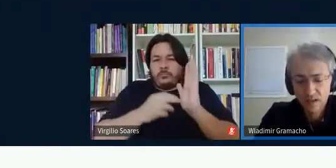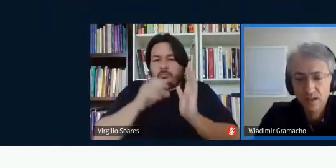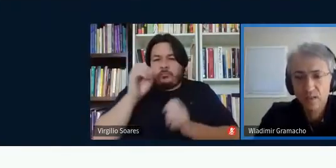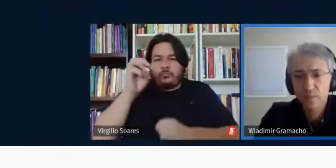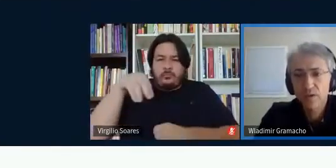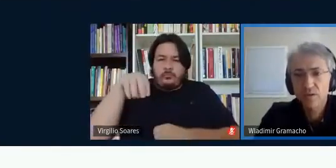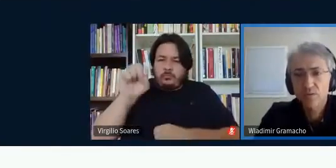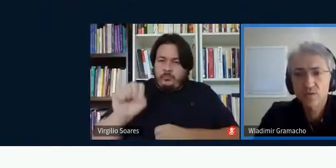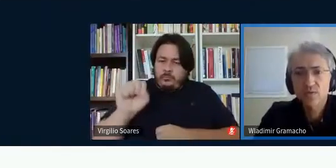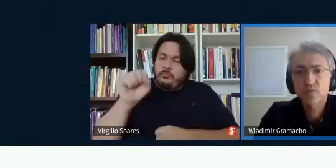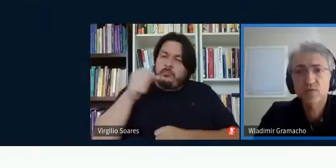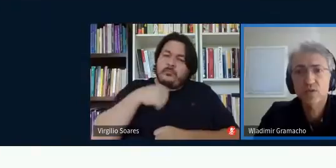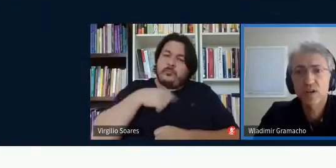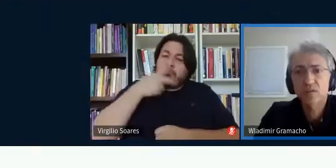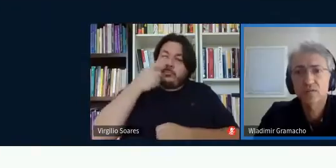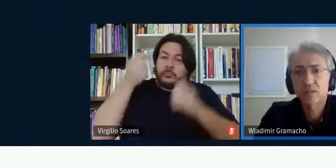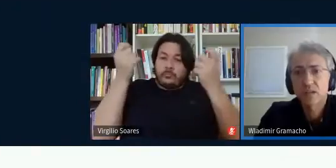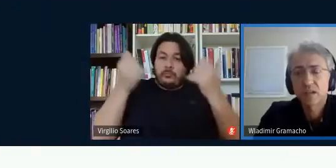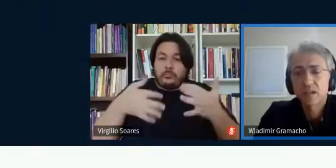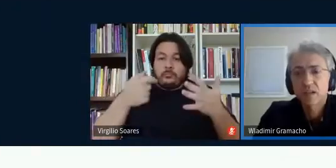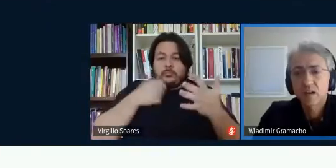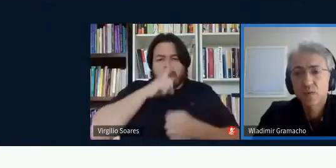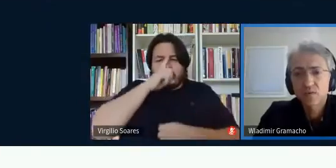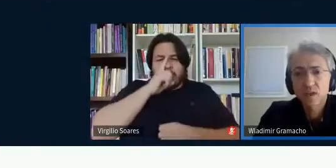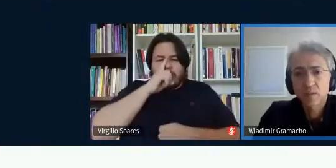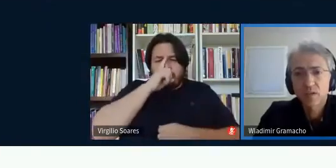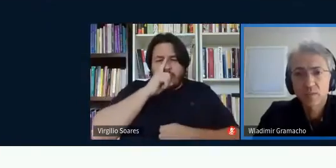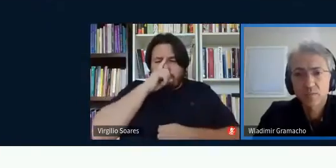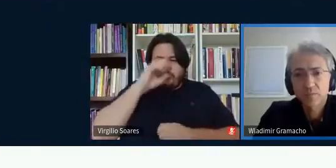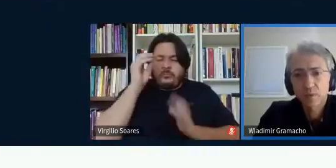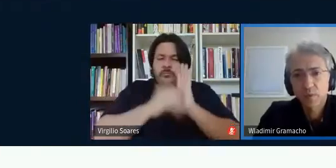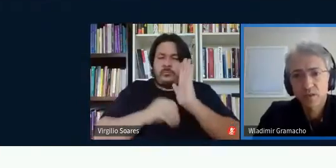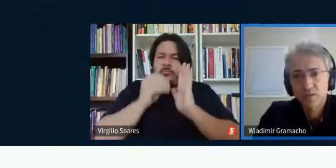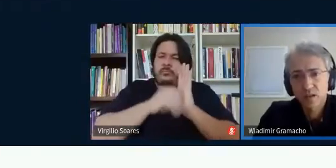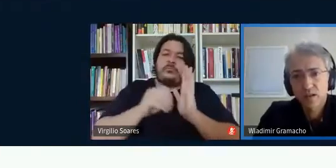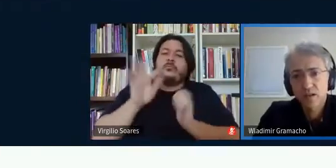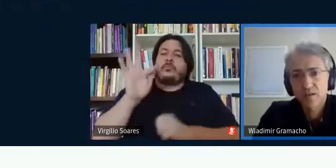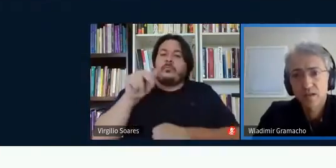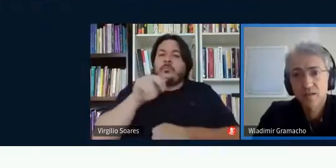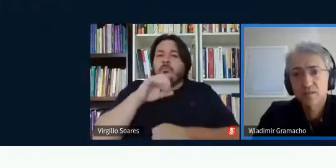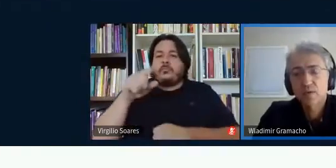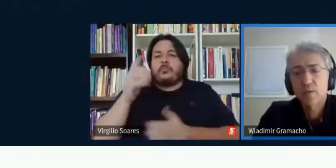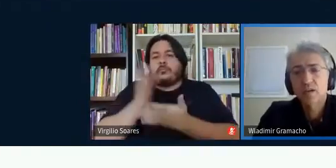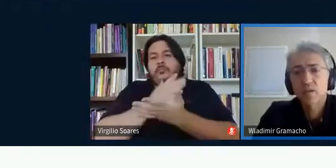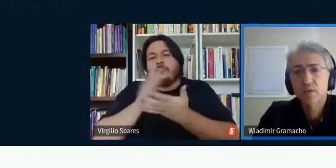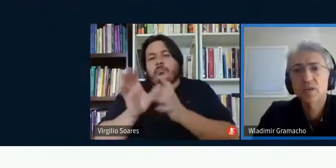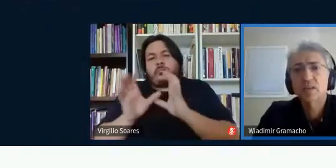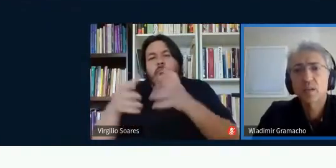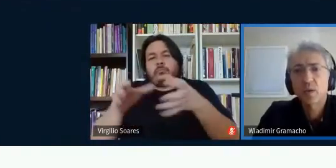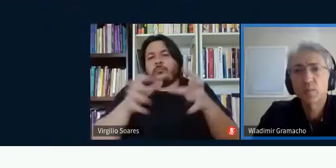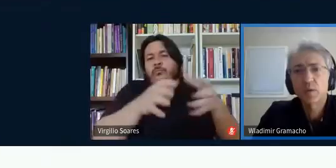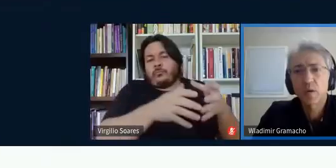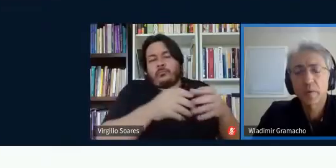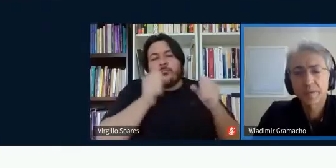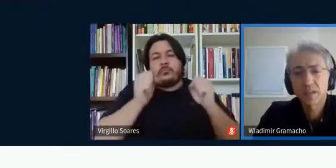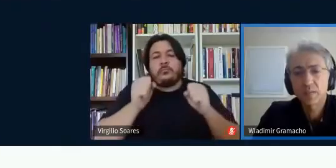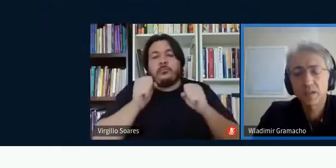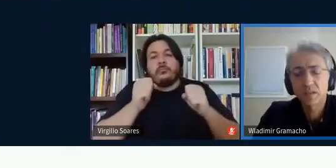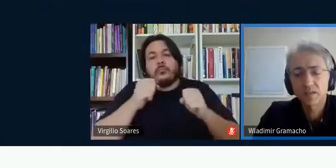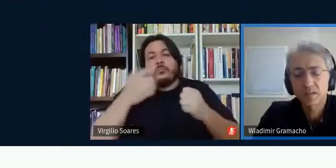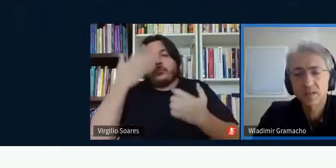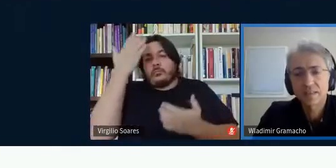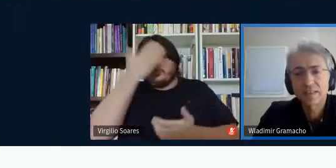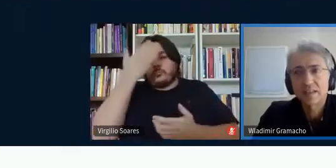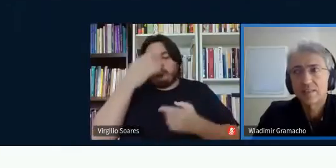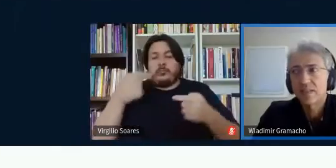eles alertam para o risco disfuncional que alguns segmentos populacionais desinformados podem ter em meio a uma